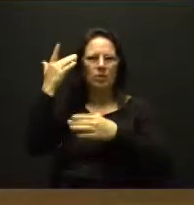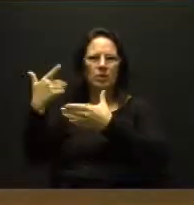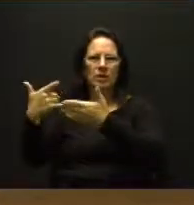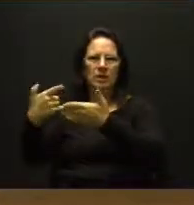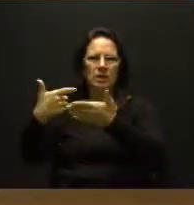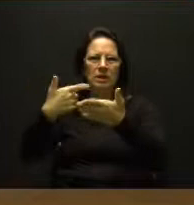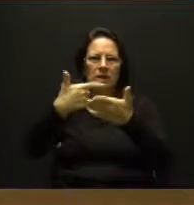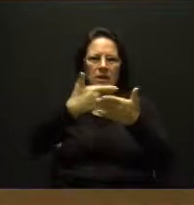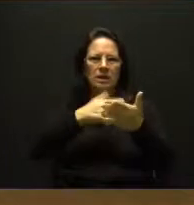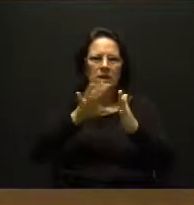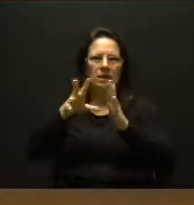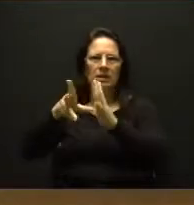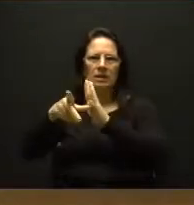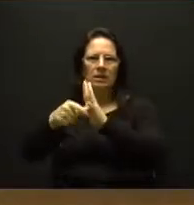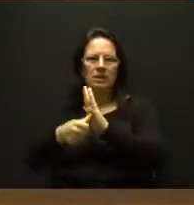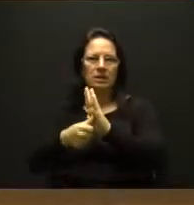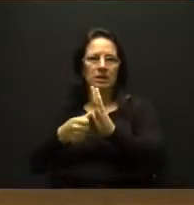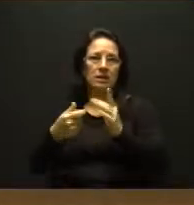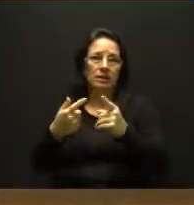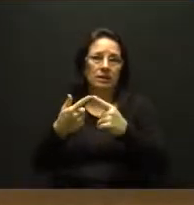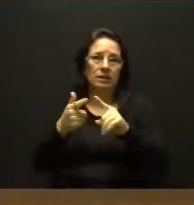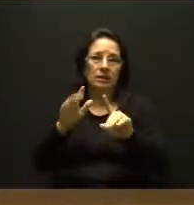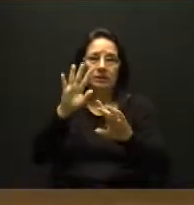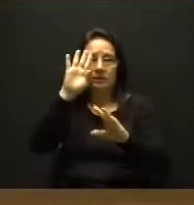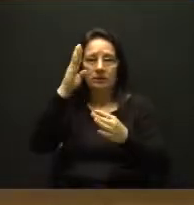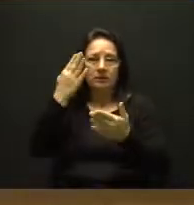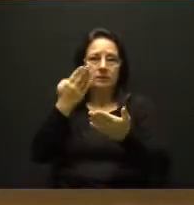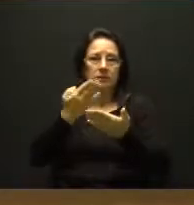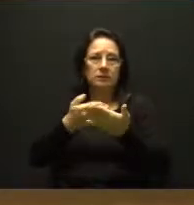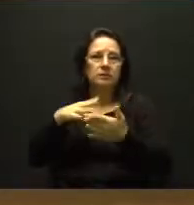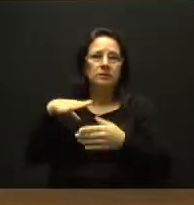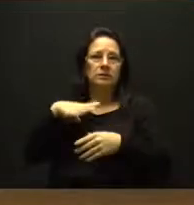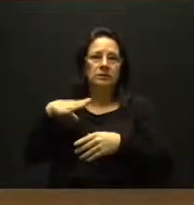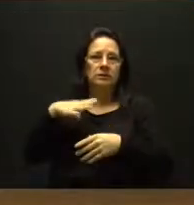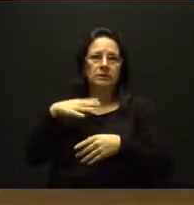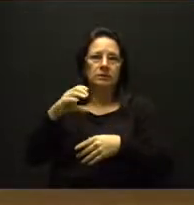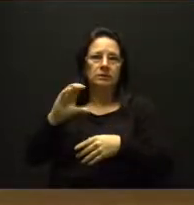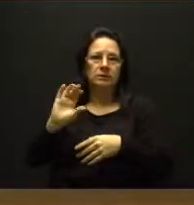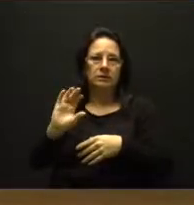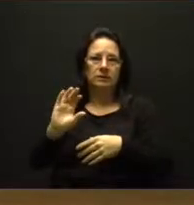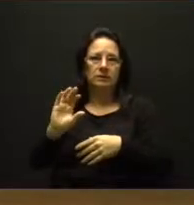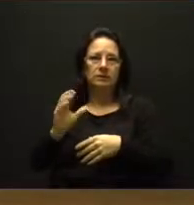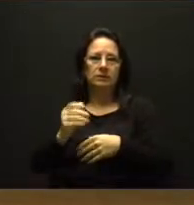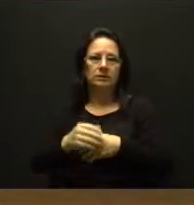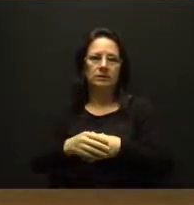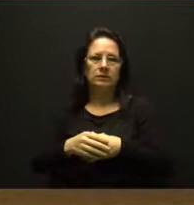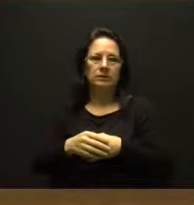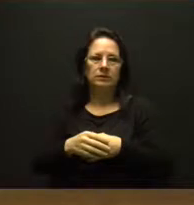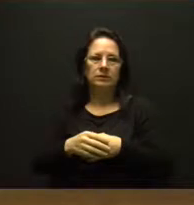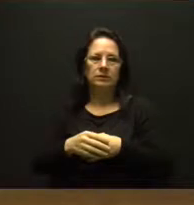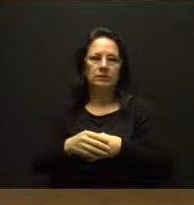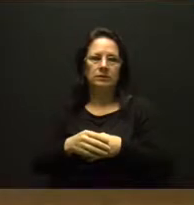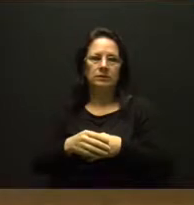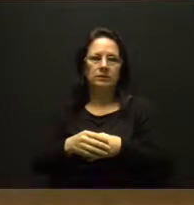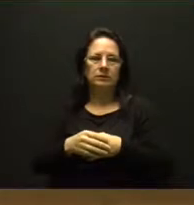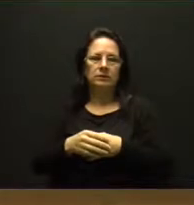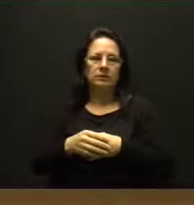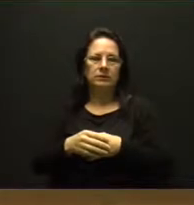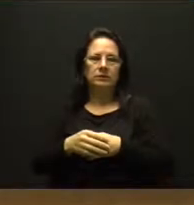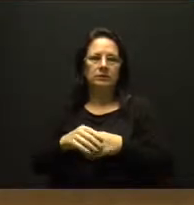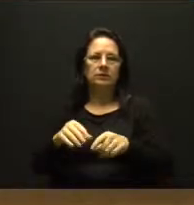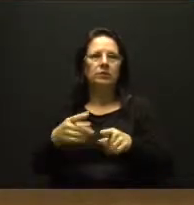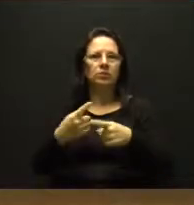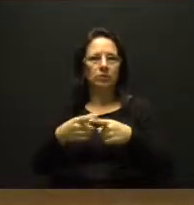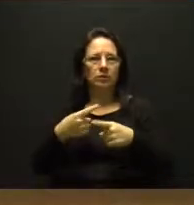eu quero acreditar que isso não esteja acontecendo na minha cidade e quero crer que isso não seja assim e até